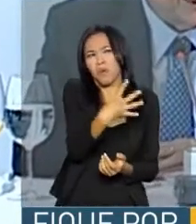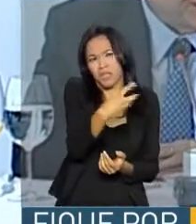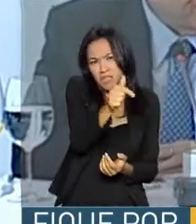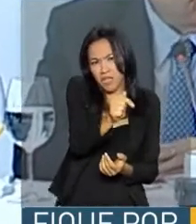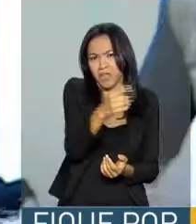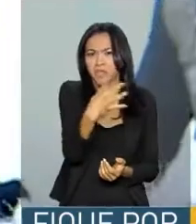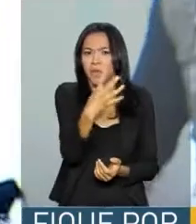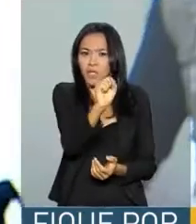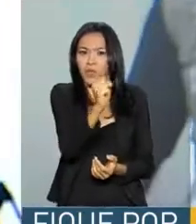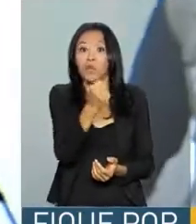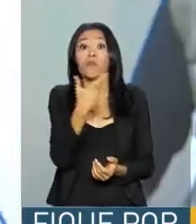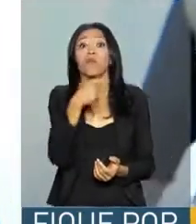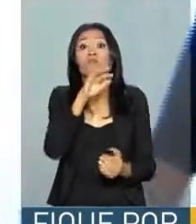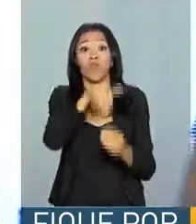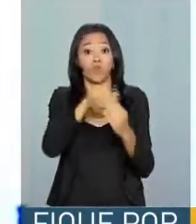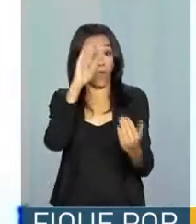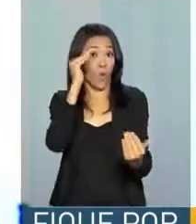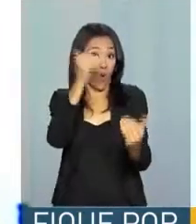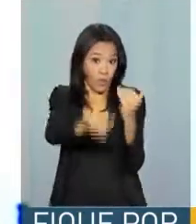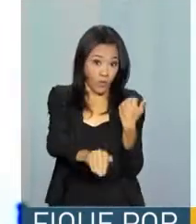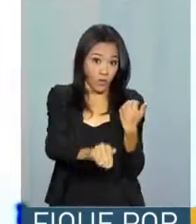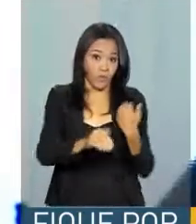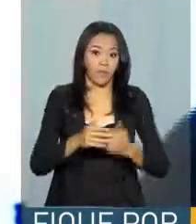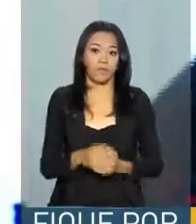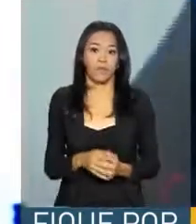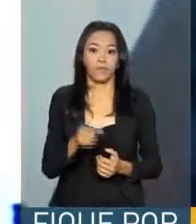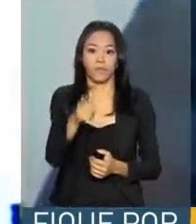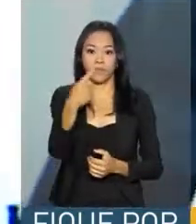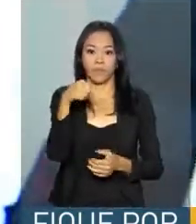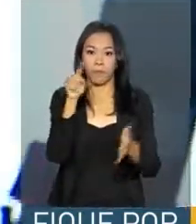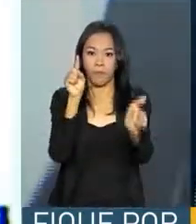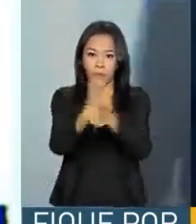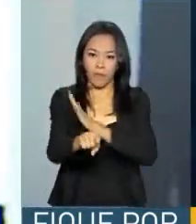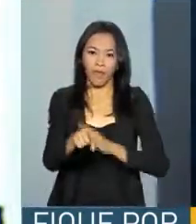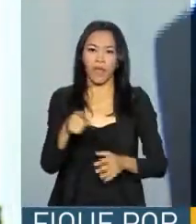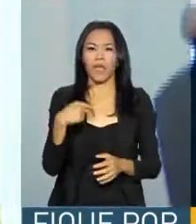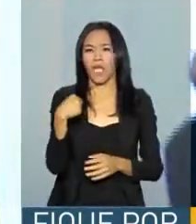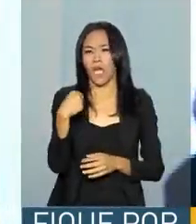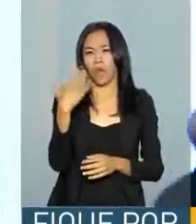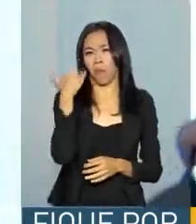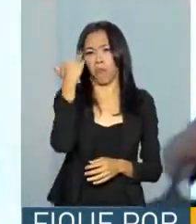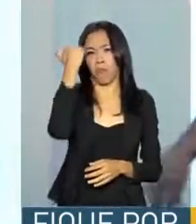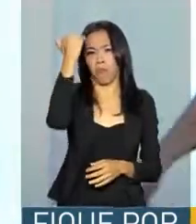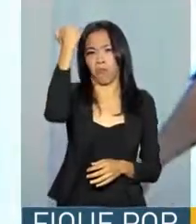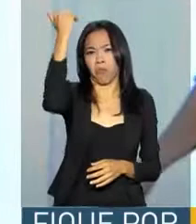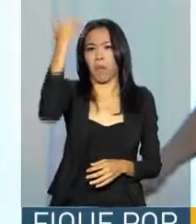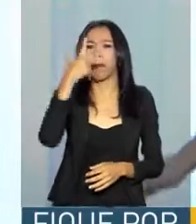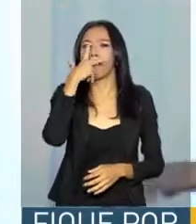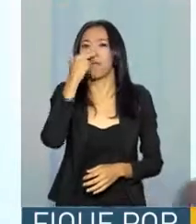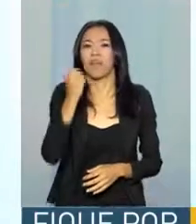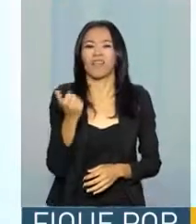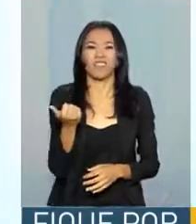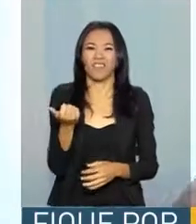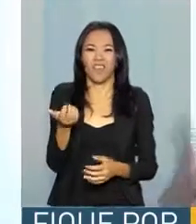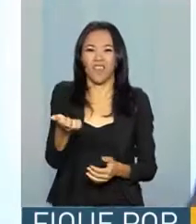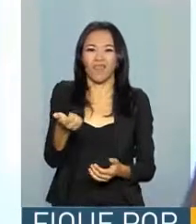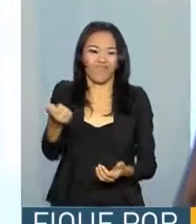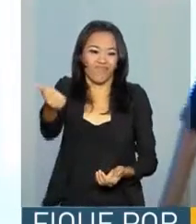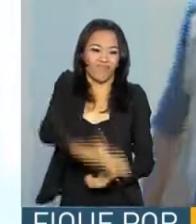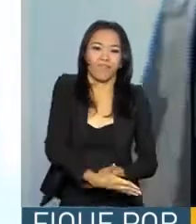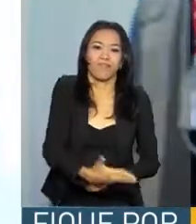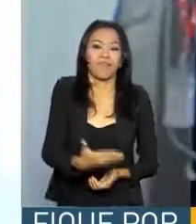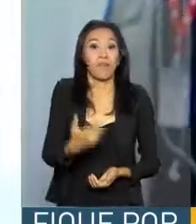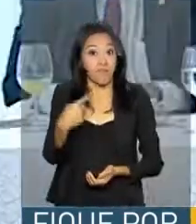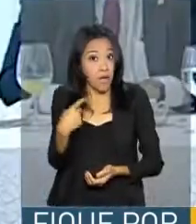47%, 48%. O senhor disse que popularidade é uma jaula, mas a gente sabe que a popularidade é determinante para